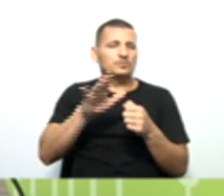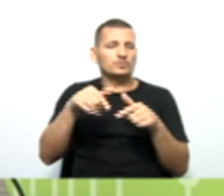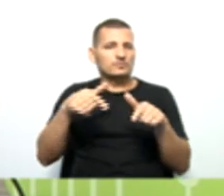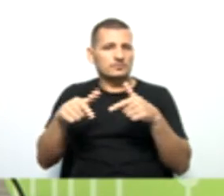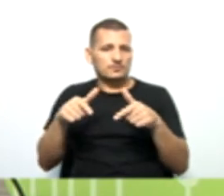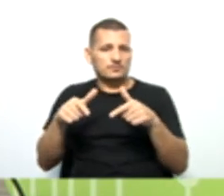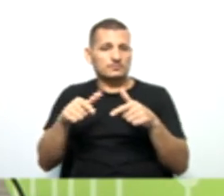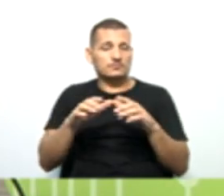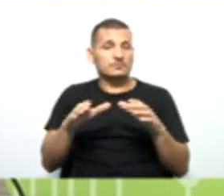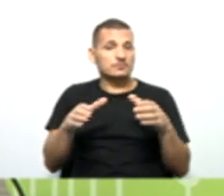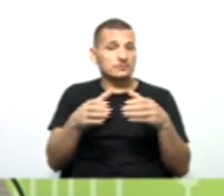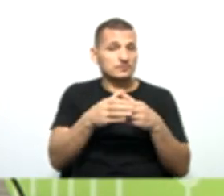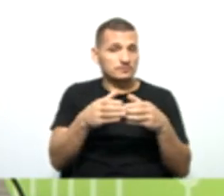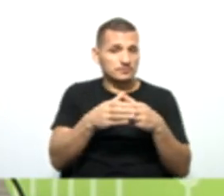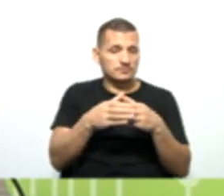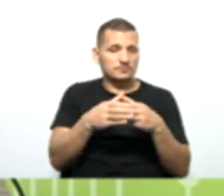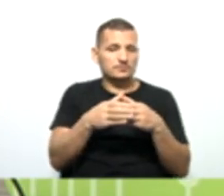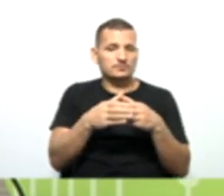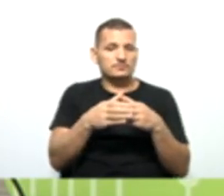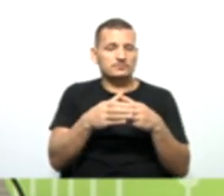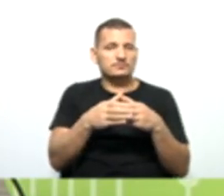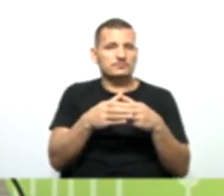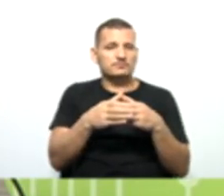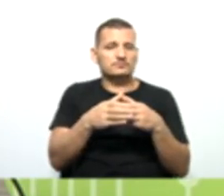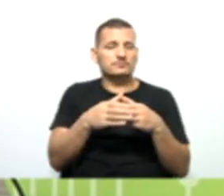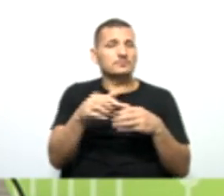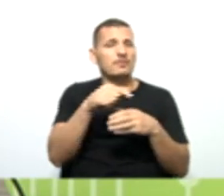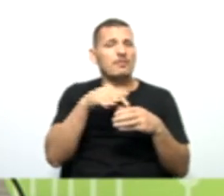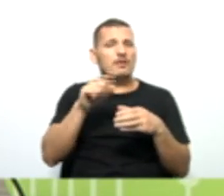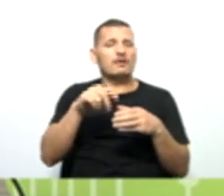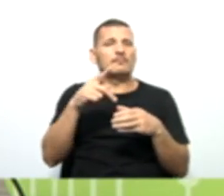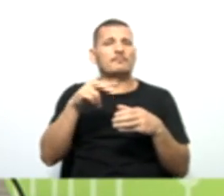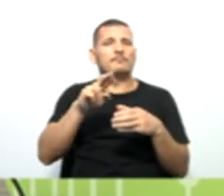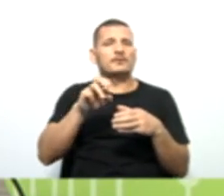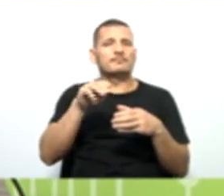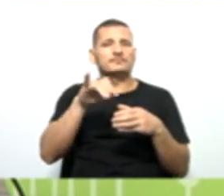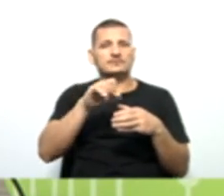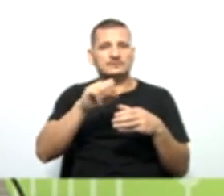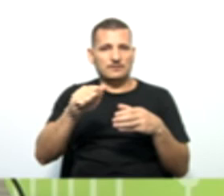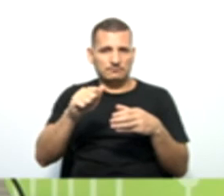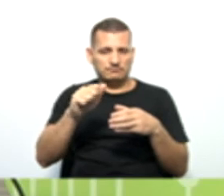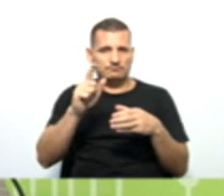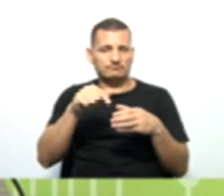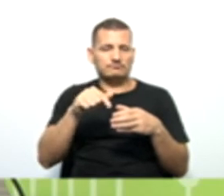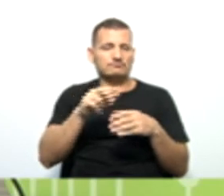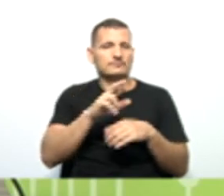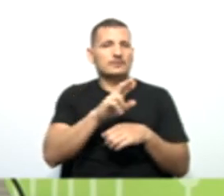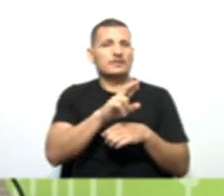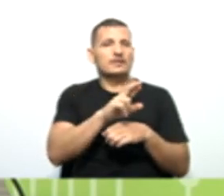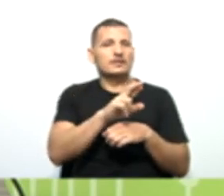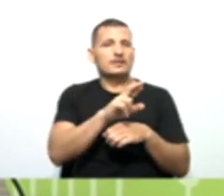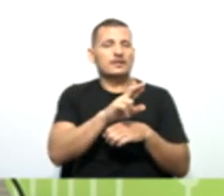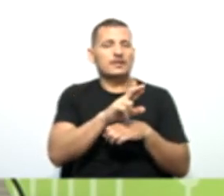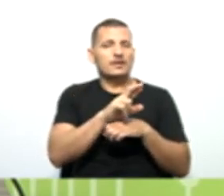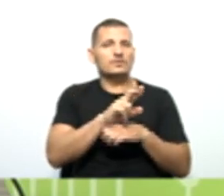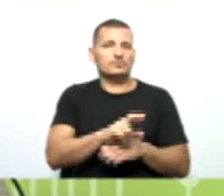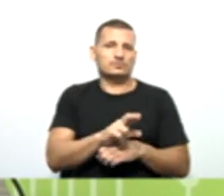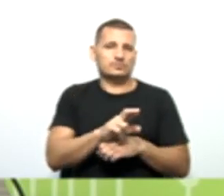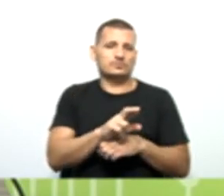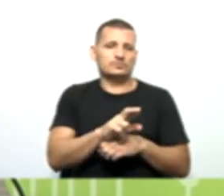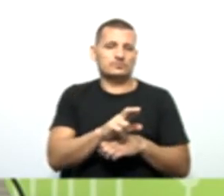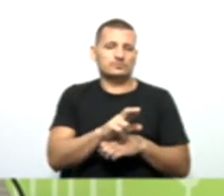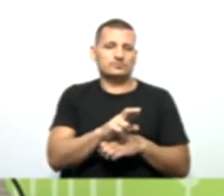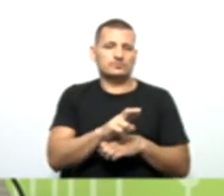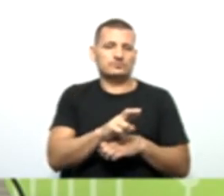da equipe, você ter essa equipe disponível, isso é uma premissa, são os recursos que você tem. Então você, às